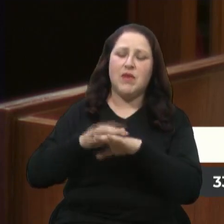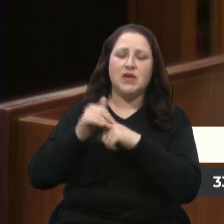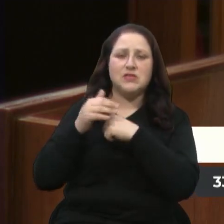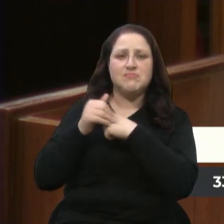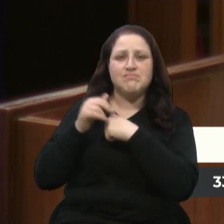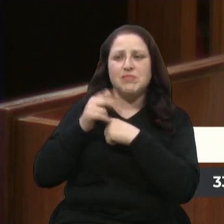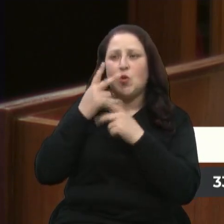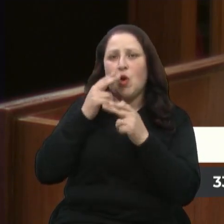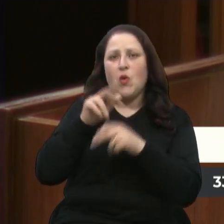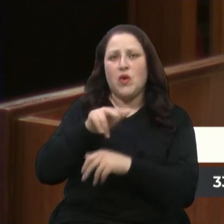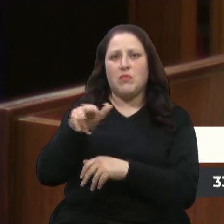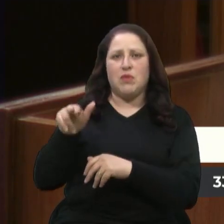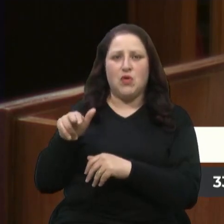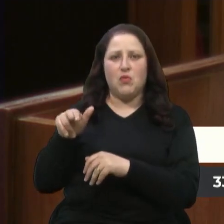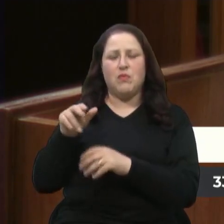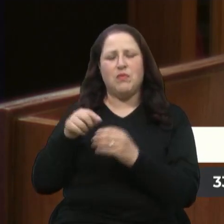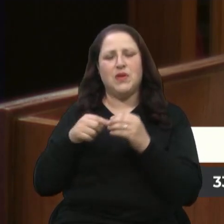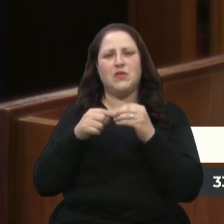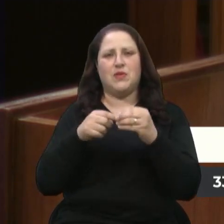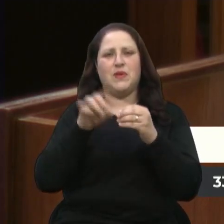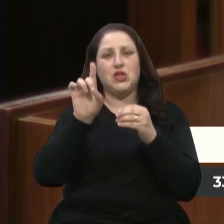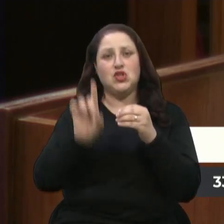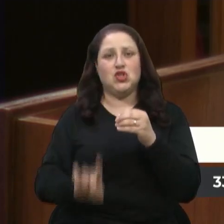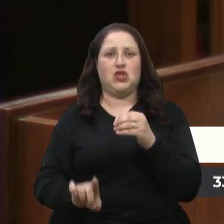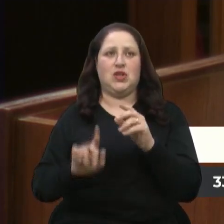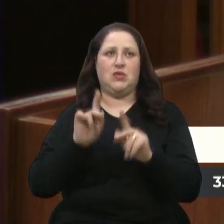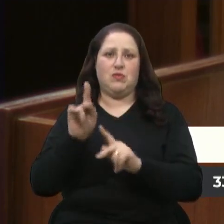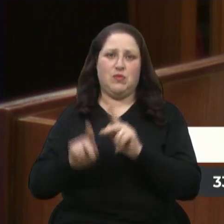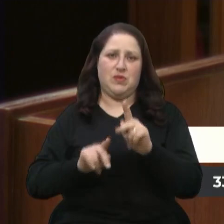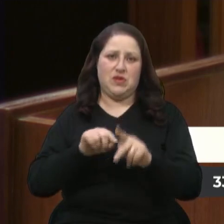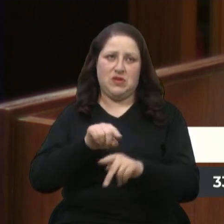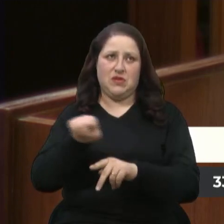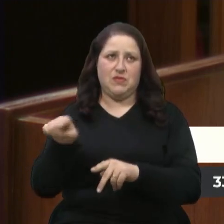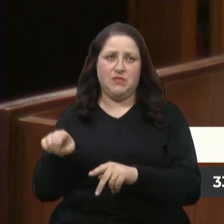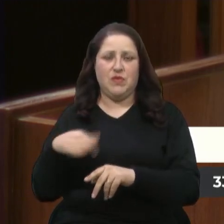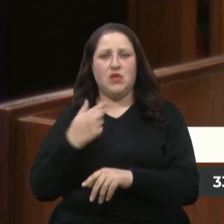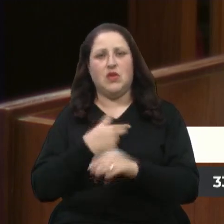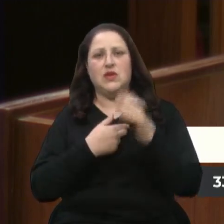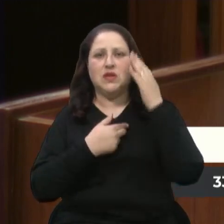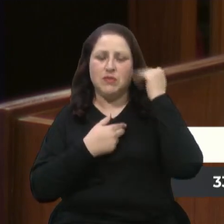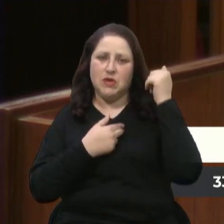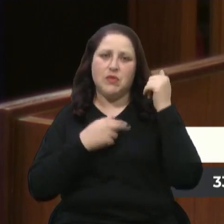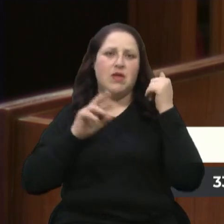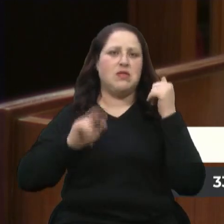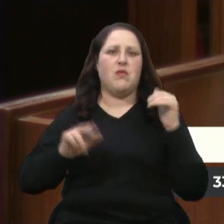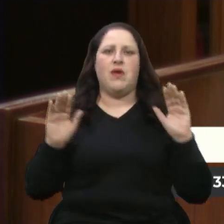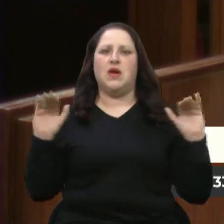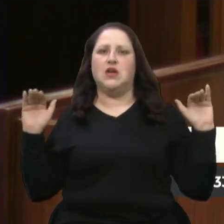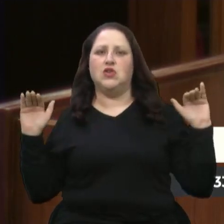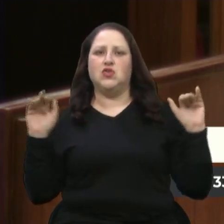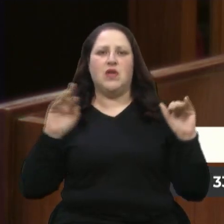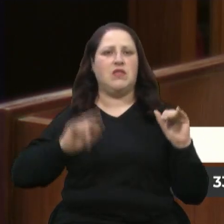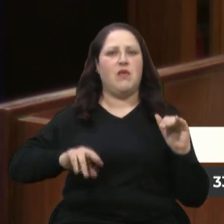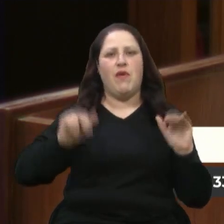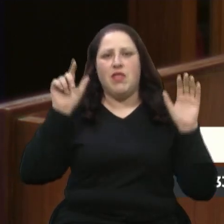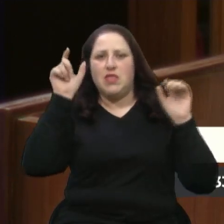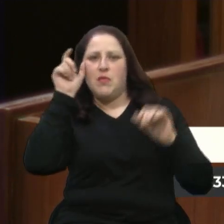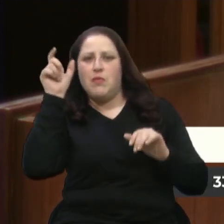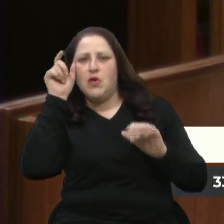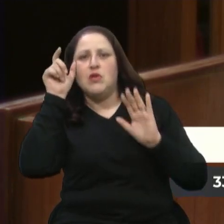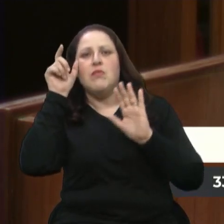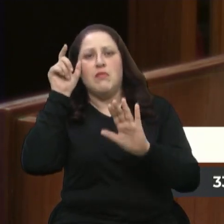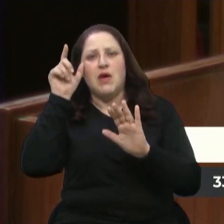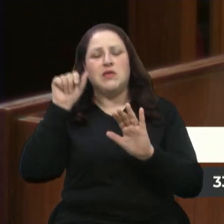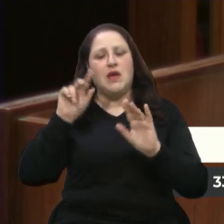e, principalmente, de direitos dessa população. Sabemos, não são anjos, né, não são demônios, mas são seres humanos assim como